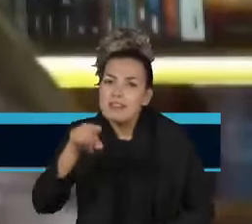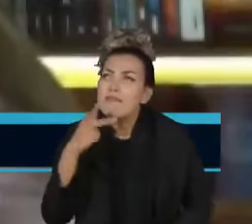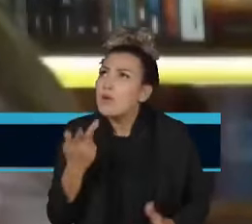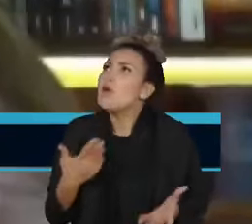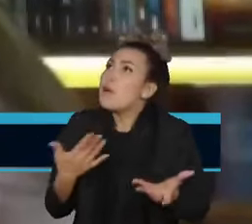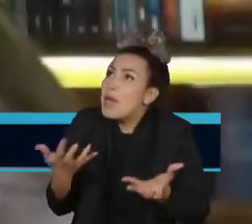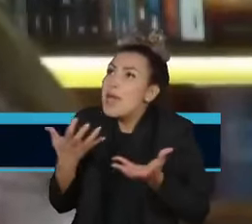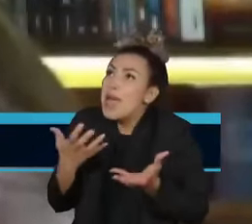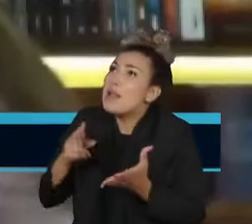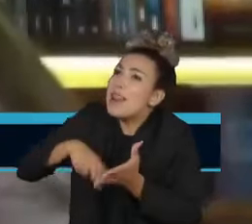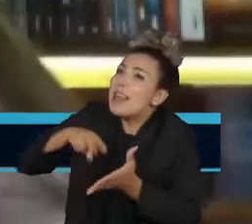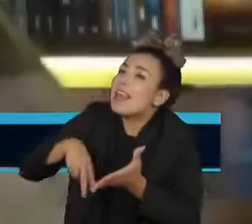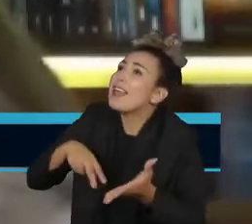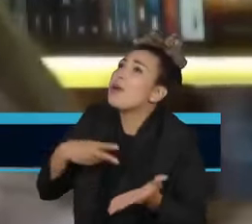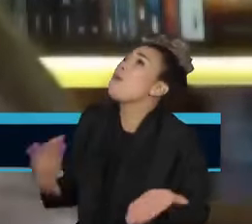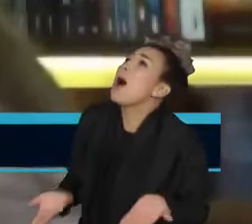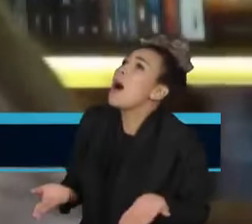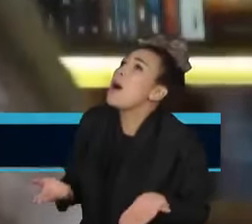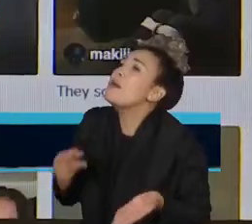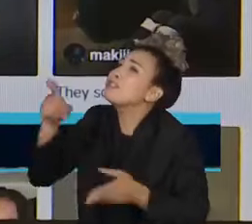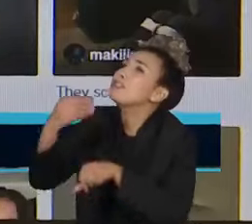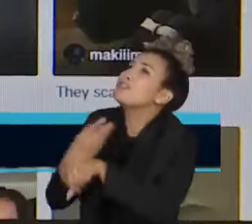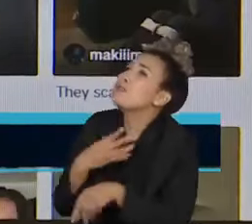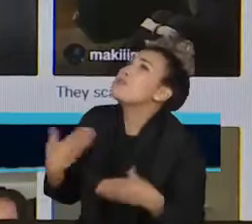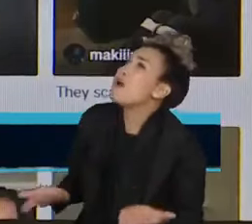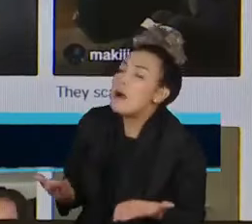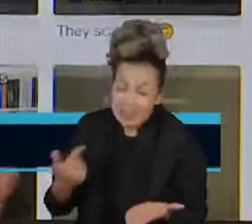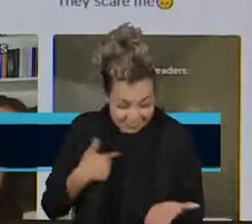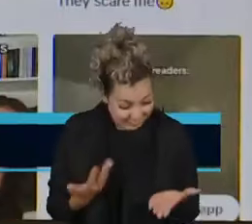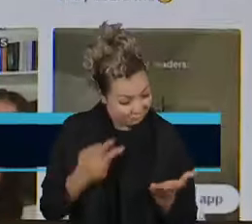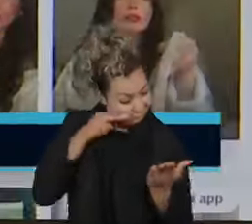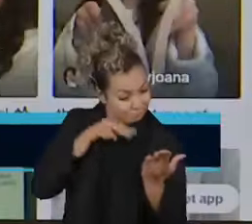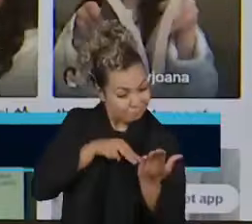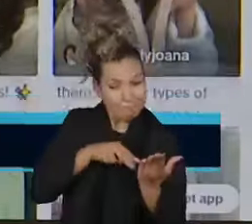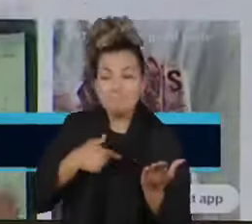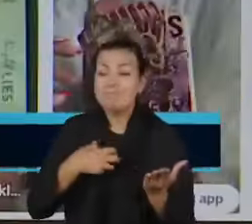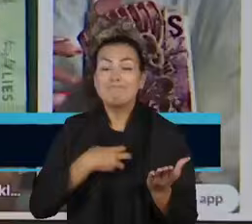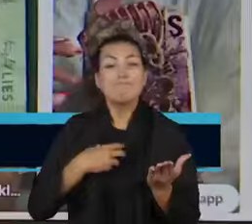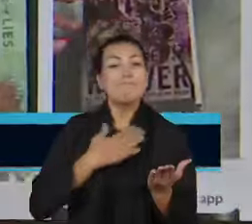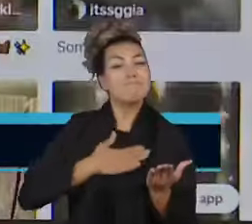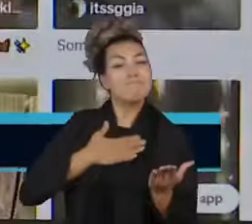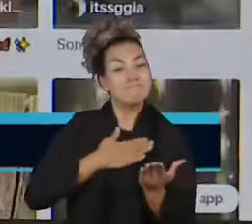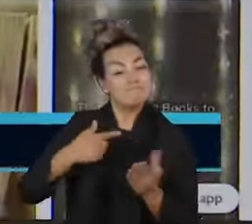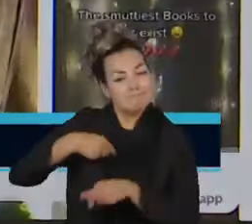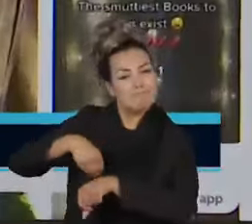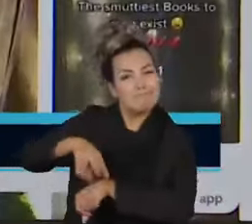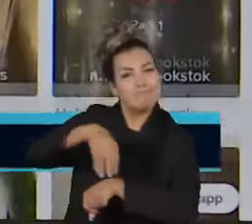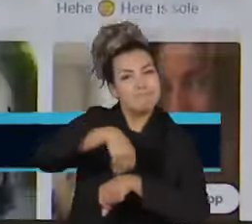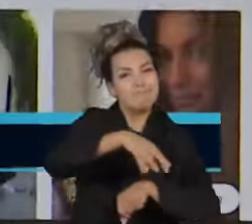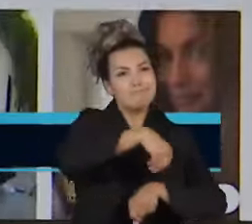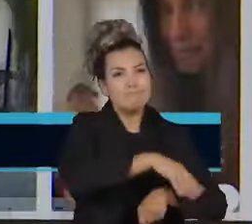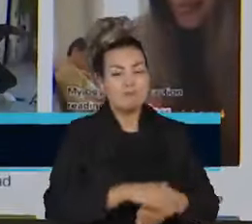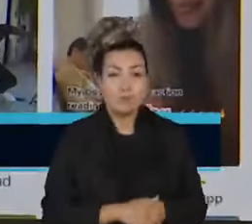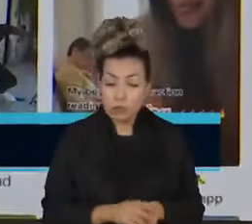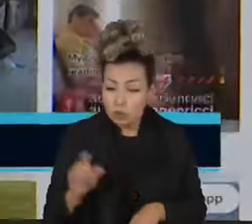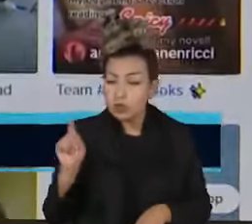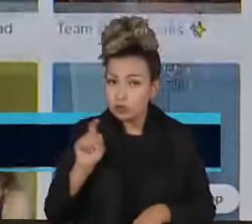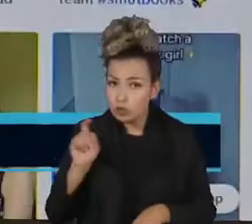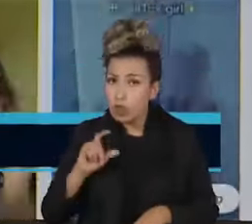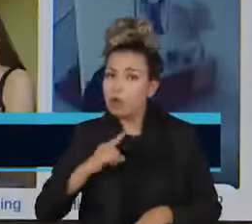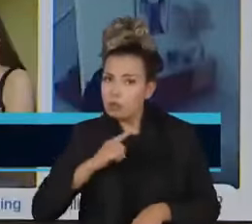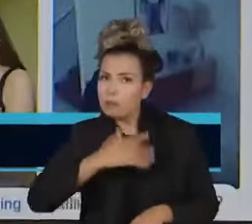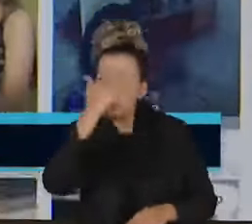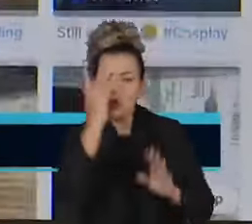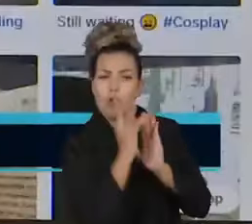pedindo indicações para mim, então é incrível isso. Dentro do TikTok existe uma comunidade de leitores e criadores de conteúdo